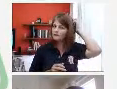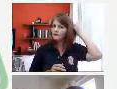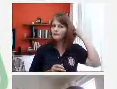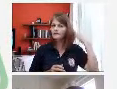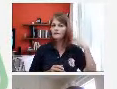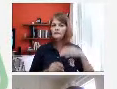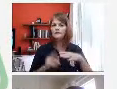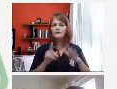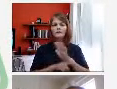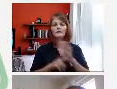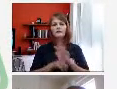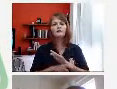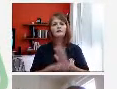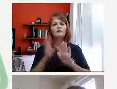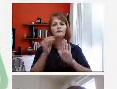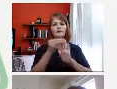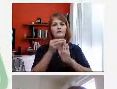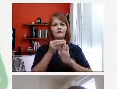está adicionado.